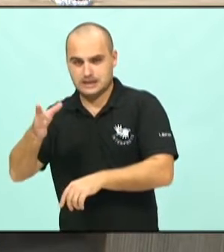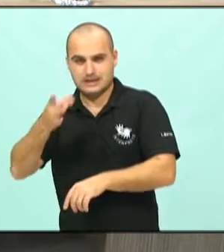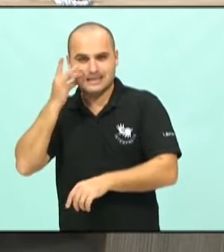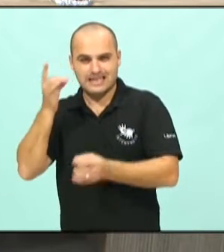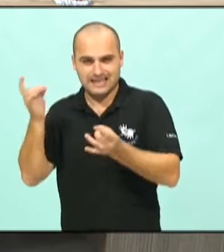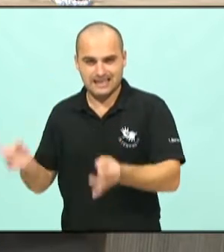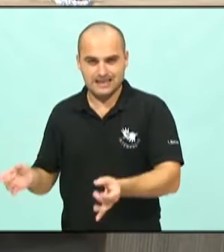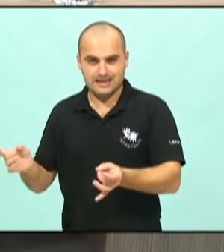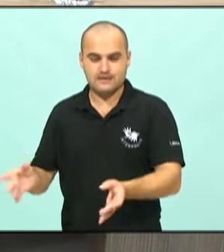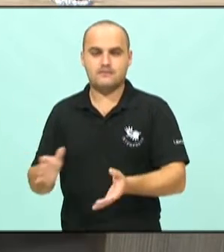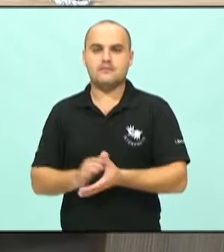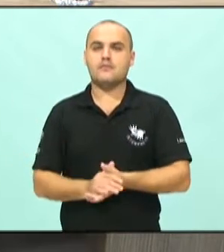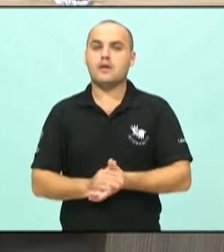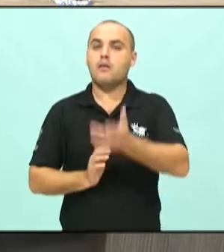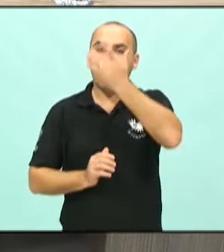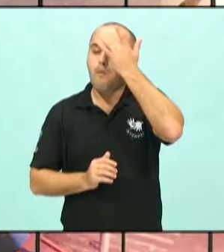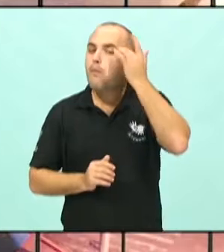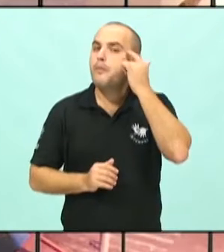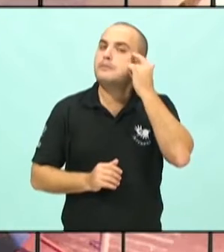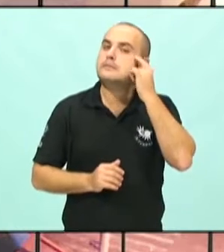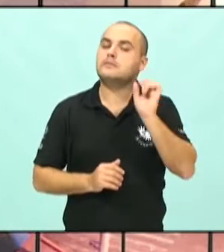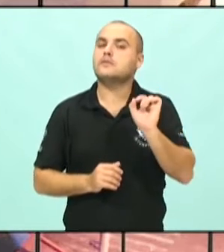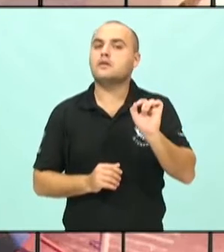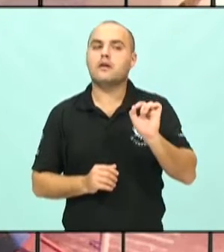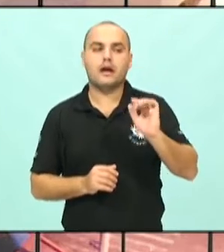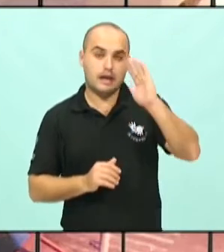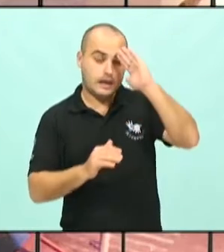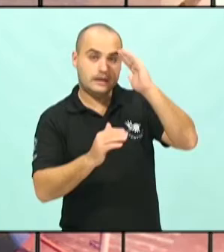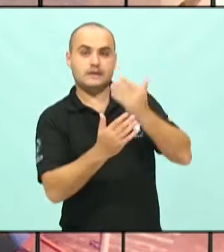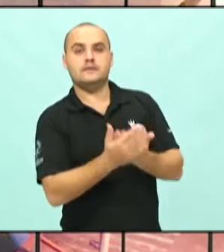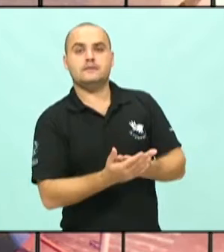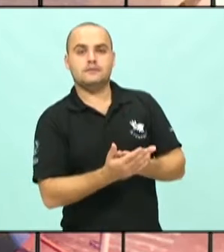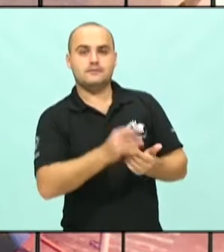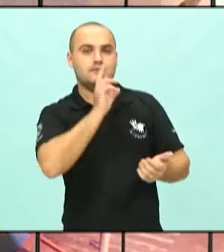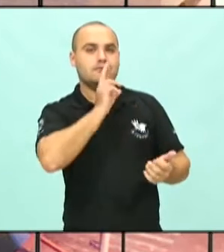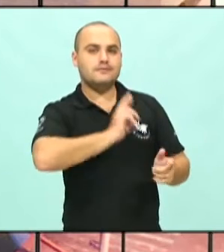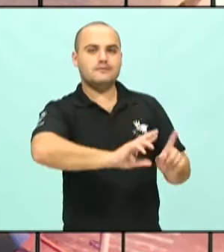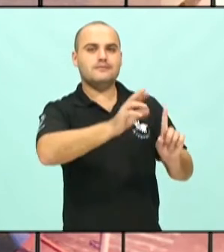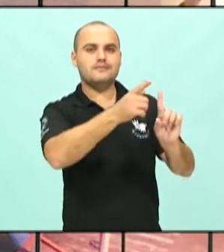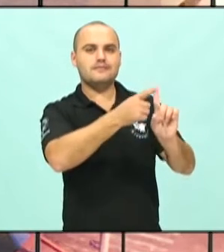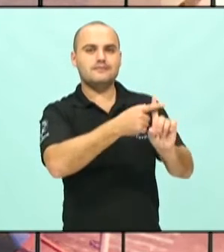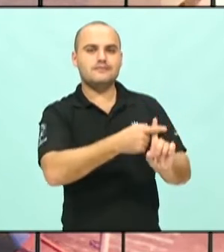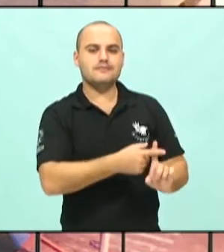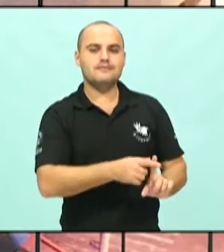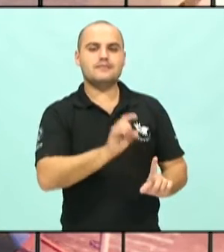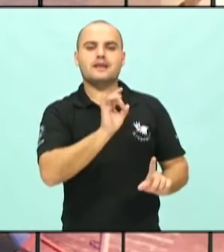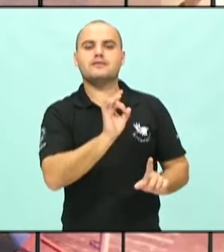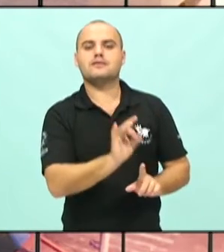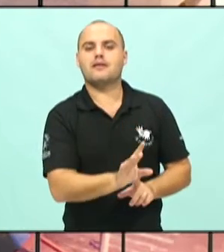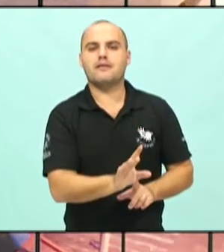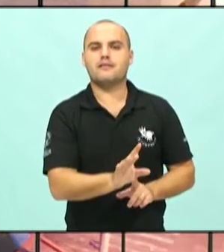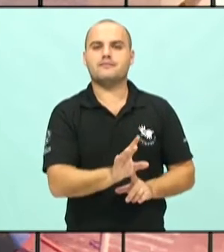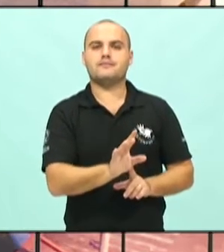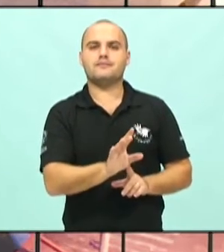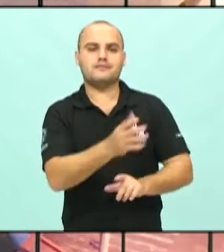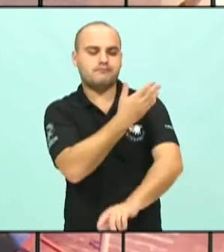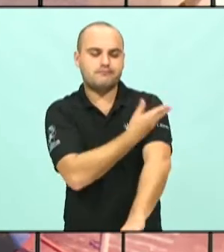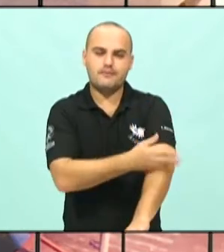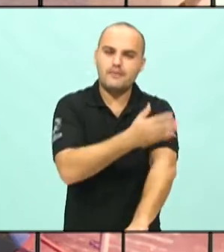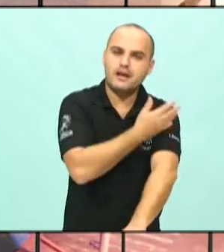as pessoas às vezes esperam que acreditam que o resultado, o retorno, é só aquela